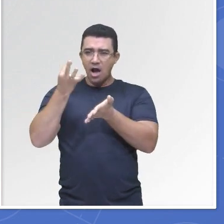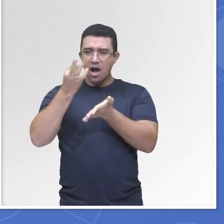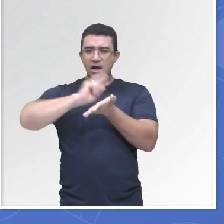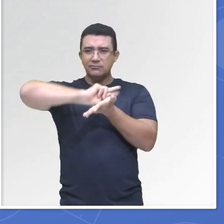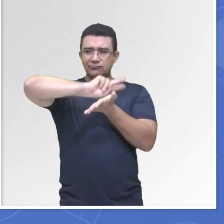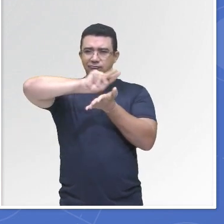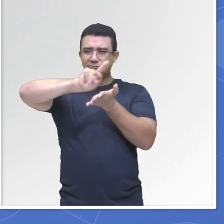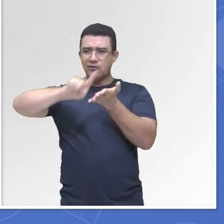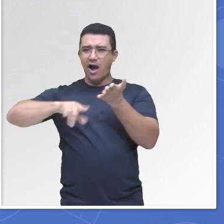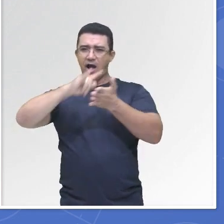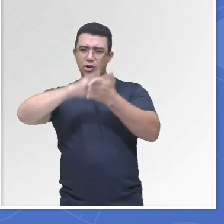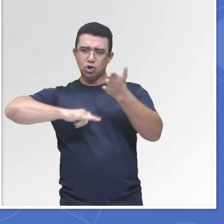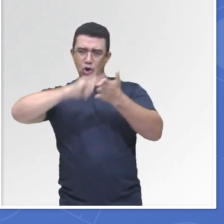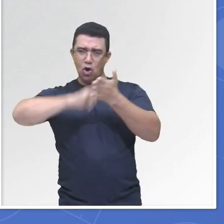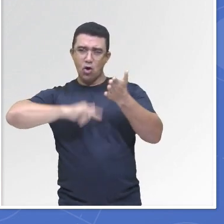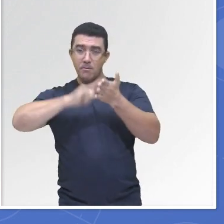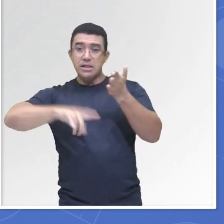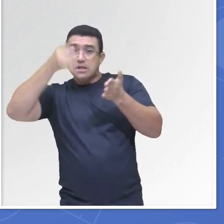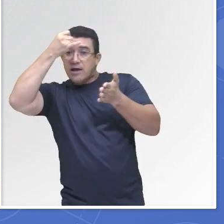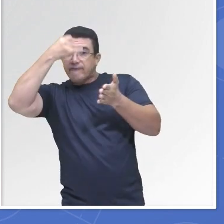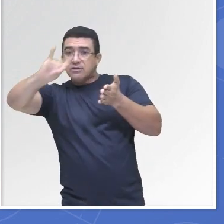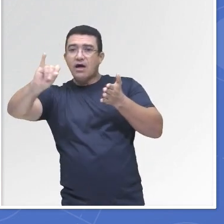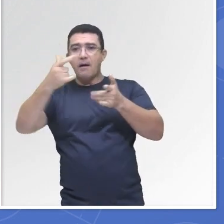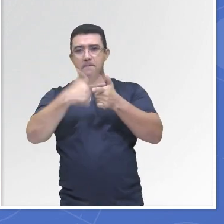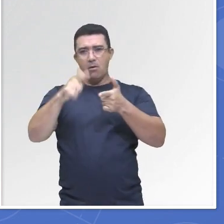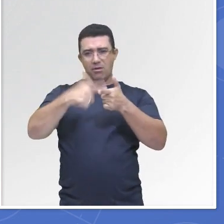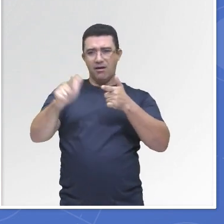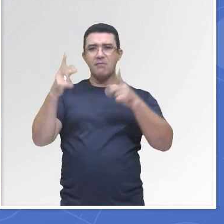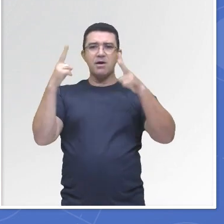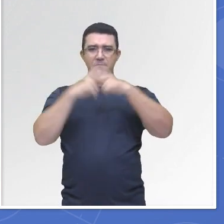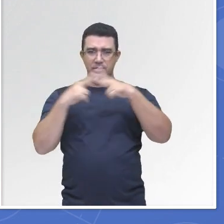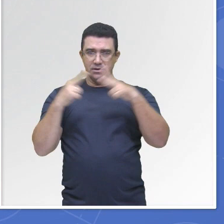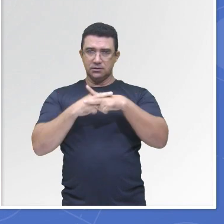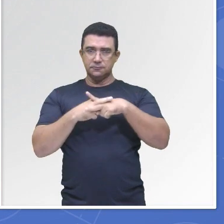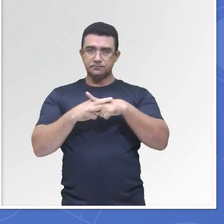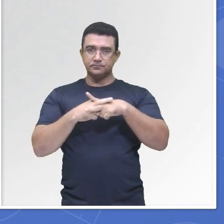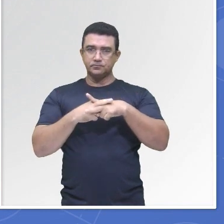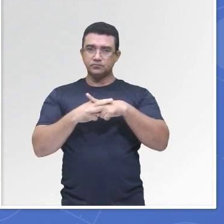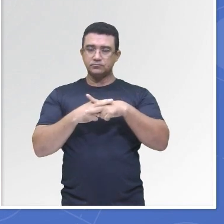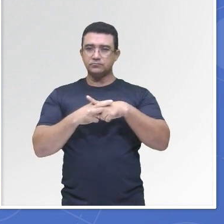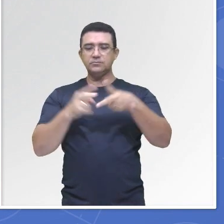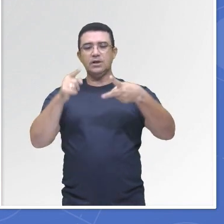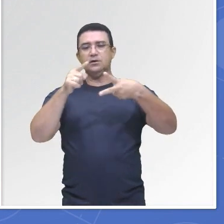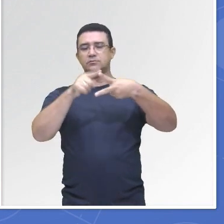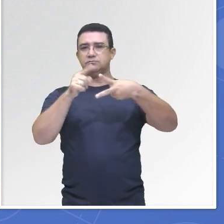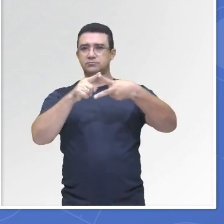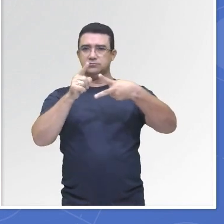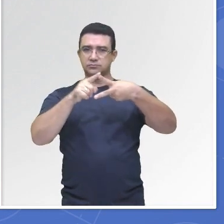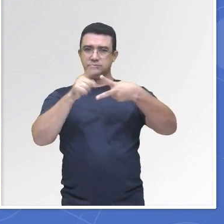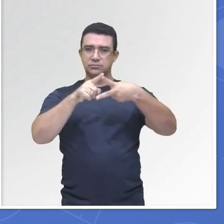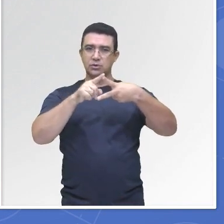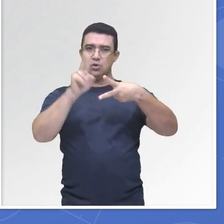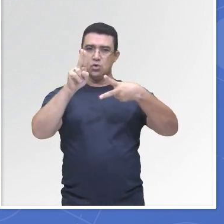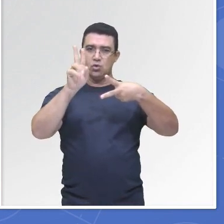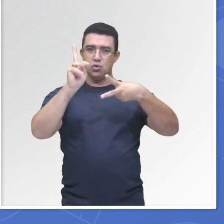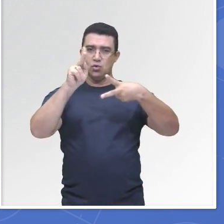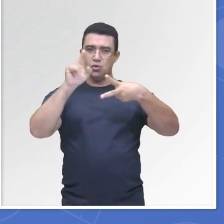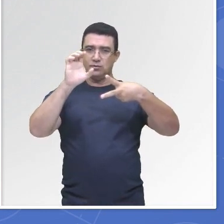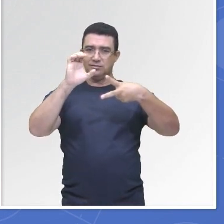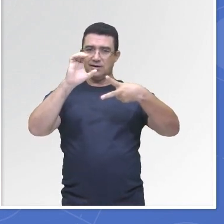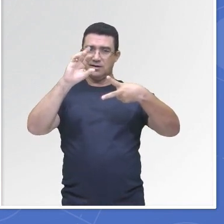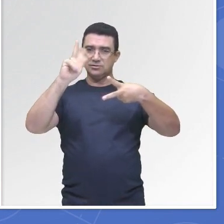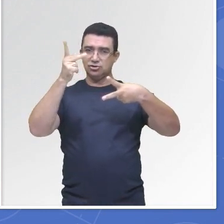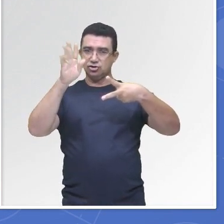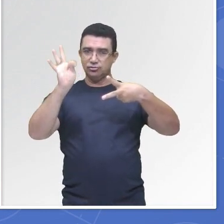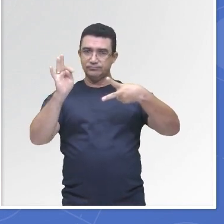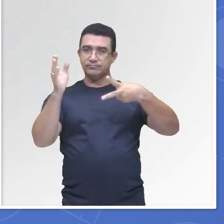evitar conflitos diretos entre os países. E os principais deles, nesse momento, vão ser o de Utrecht e o de Madrid.